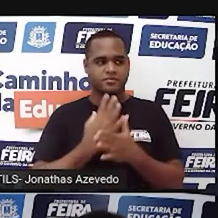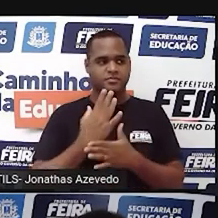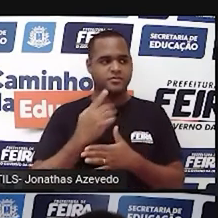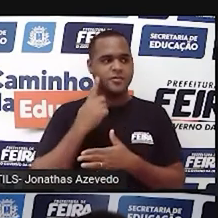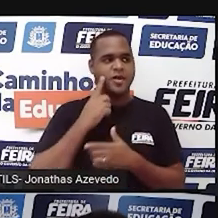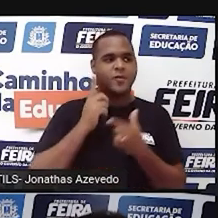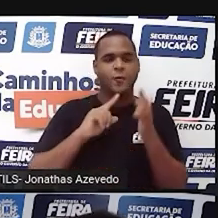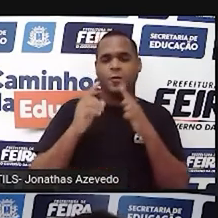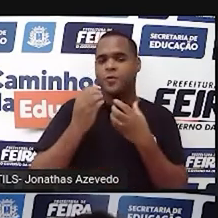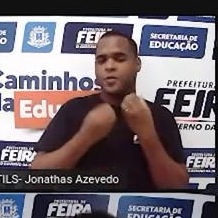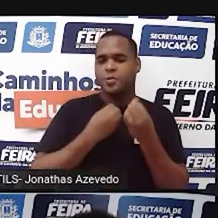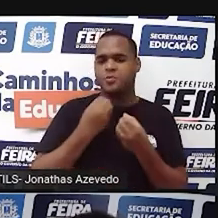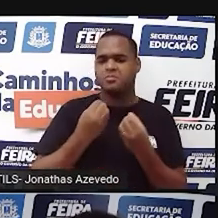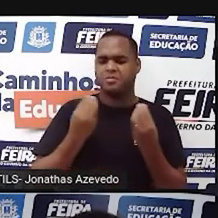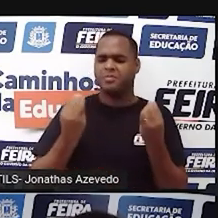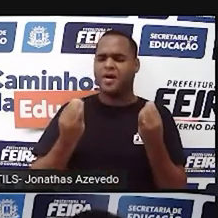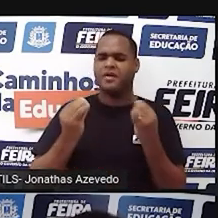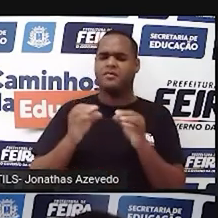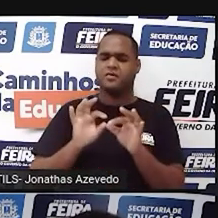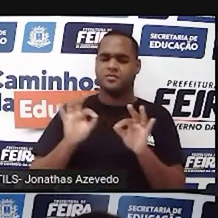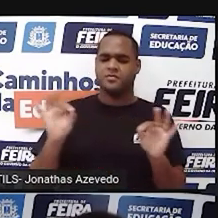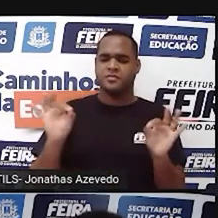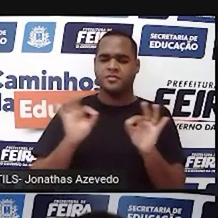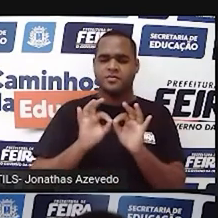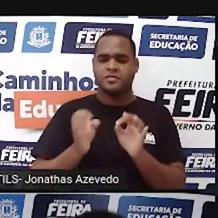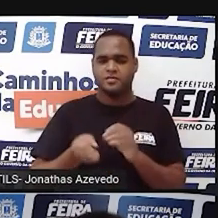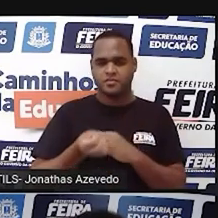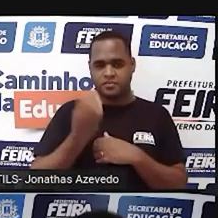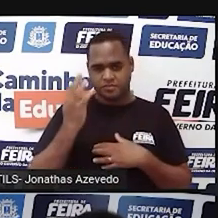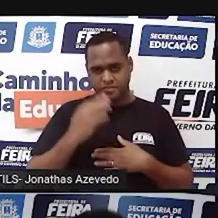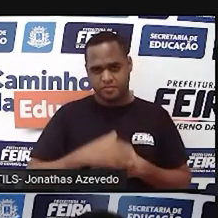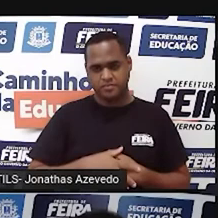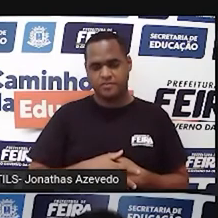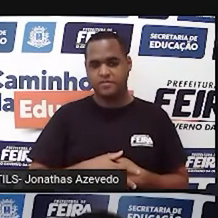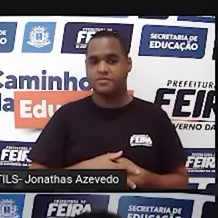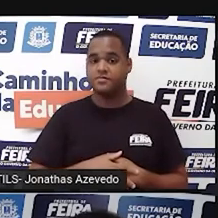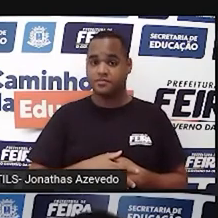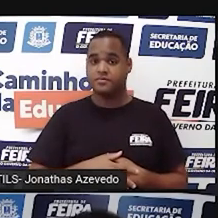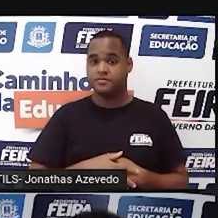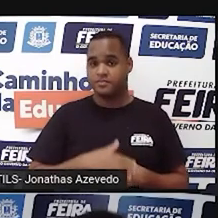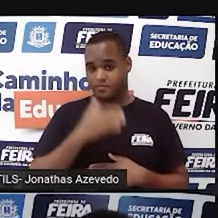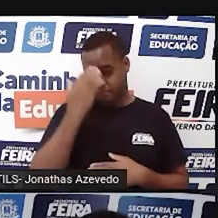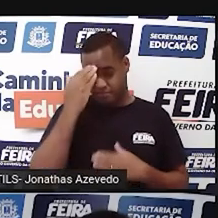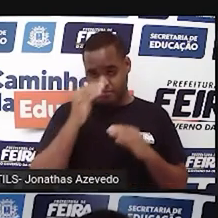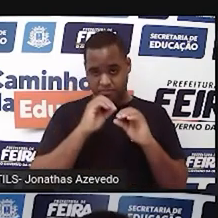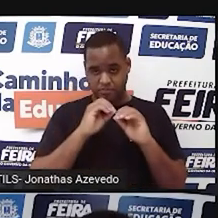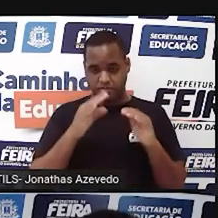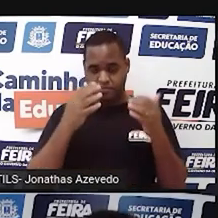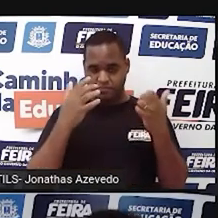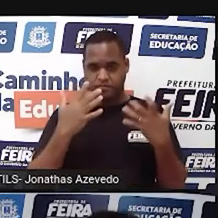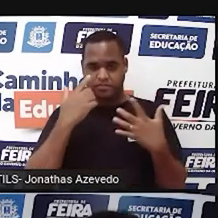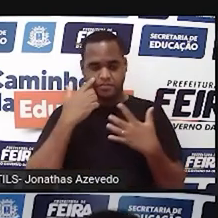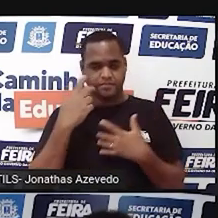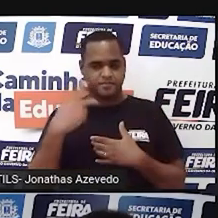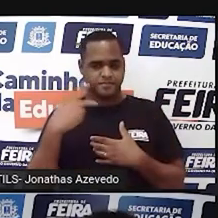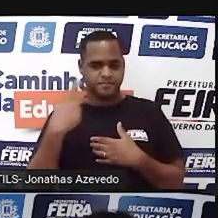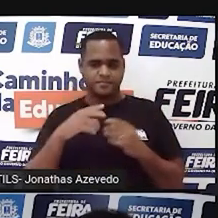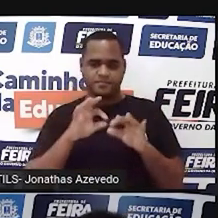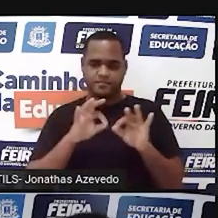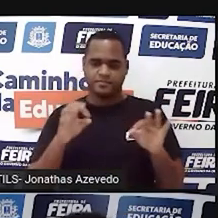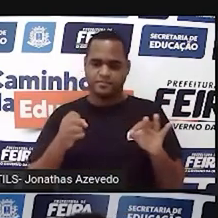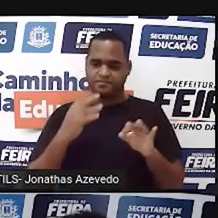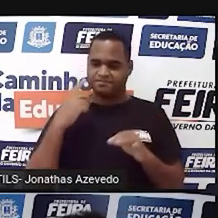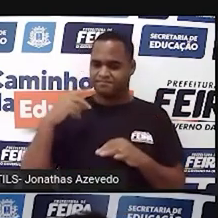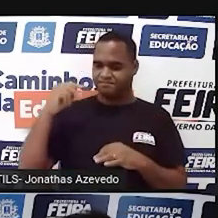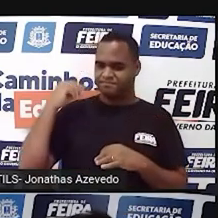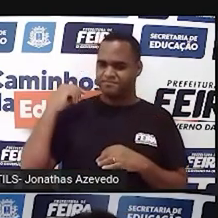né? Medir para quê? Como é que surgiu isso? É claro que a forma de medir de muito tempo